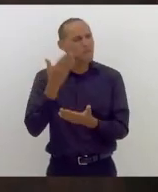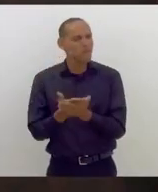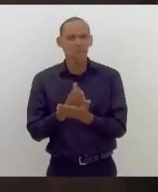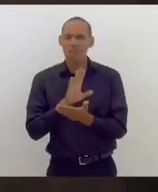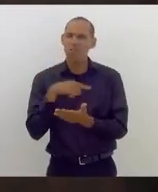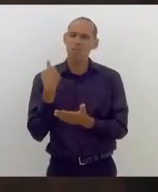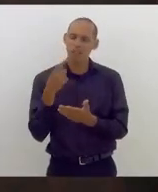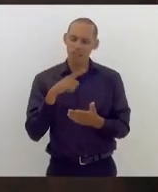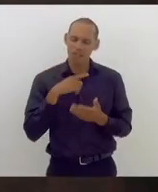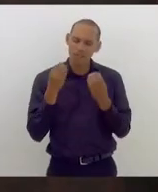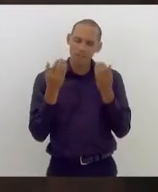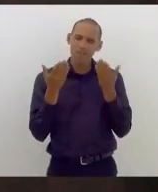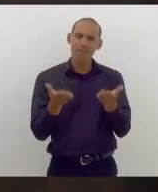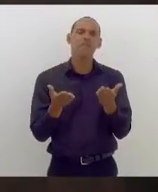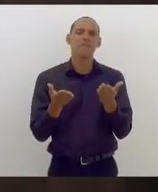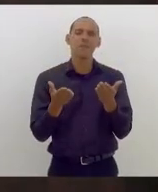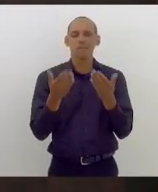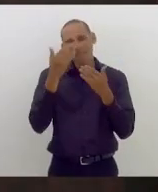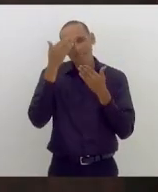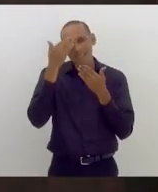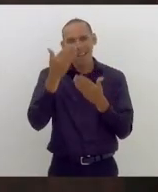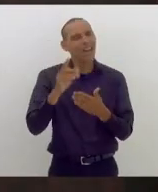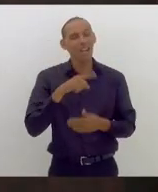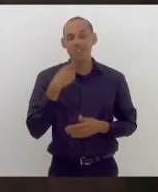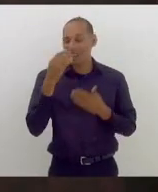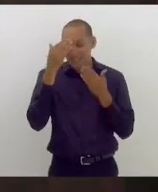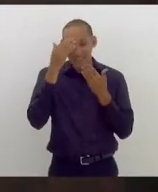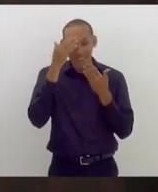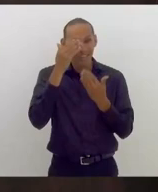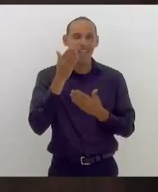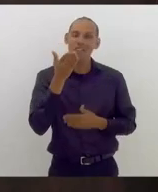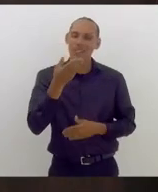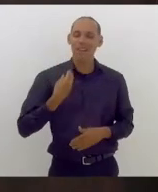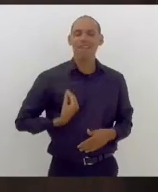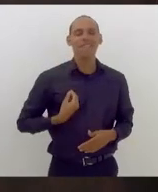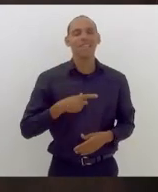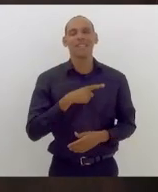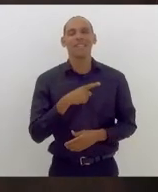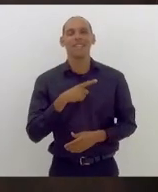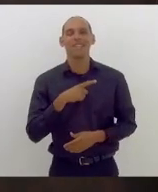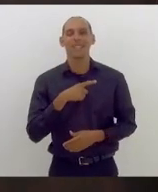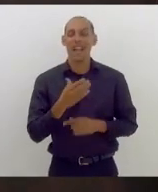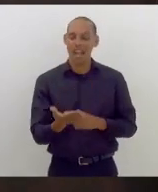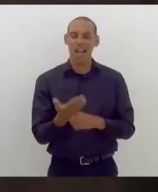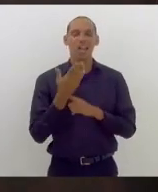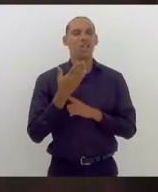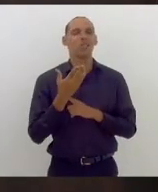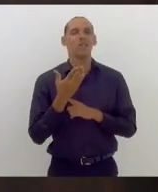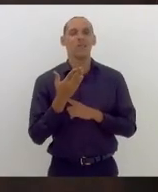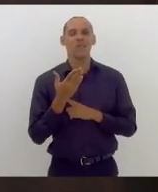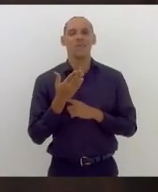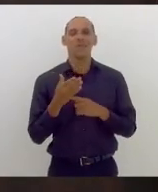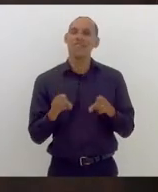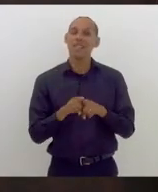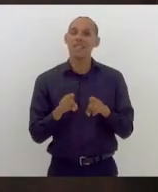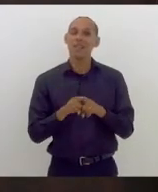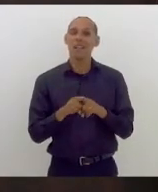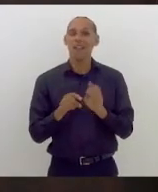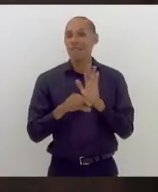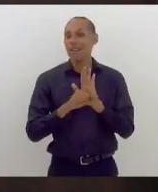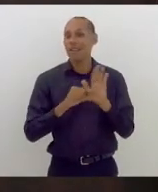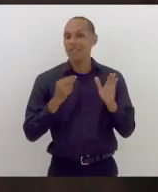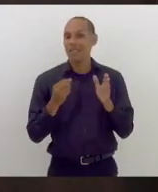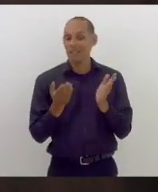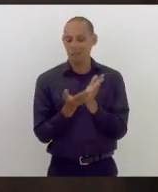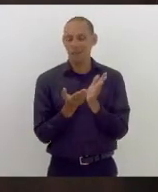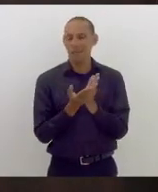você. Muito obrigado. Nós é que somos gratos de você existir e fazer tudo isso por nós. E deixar para você um versículo que